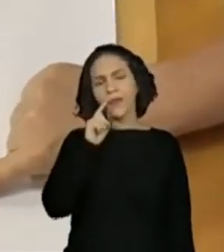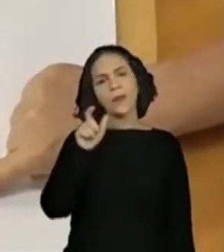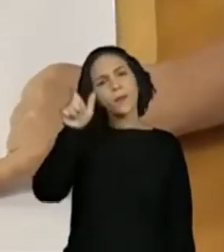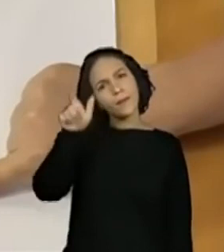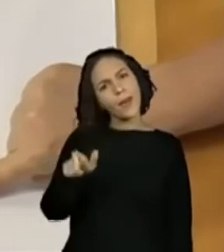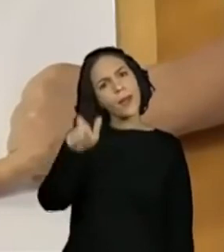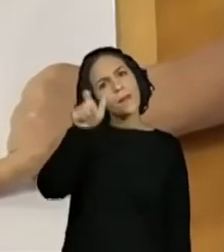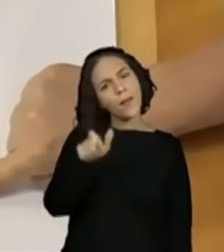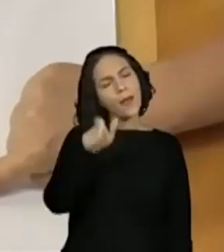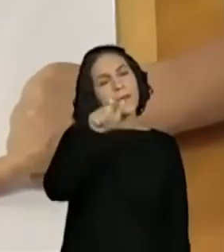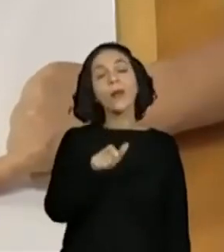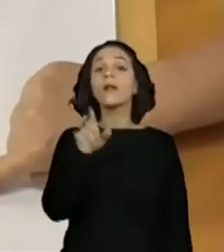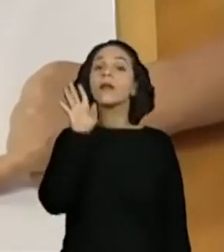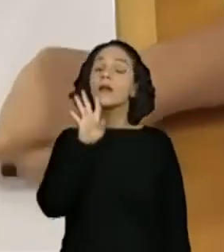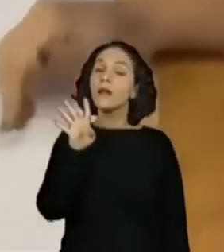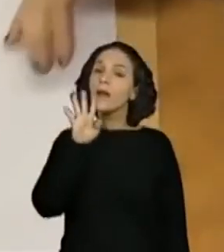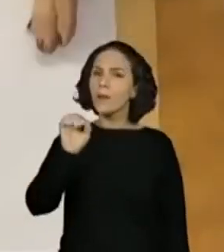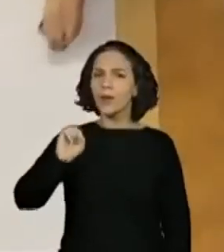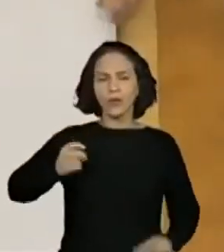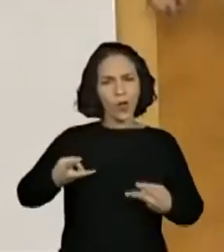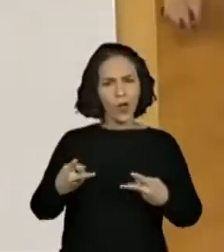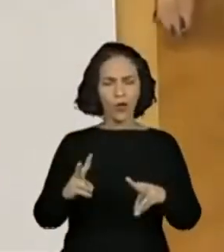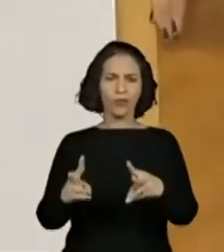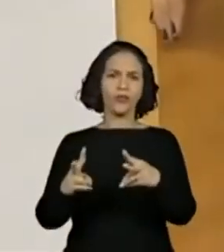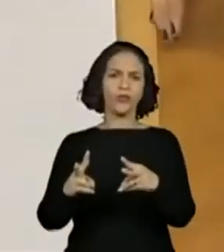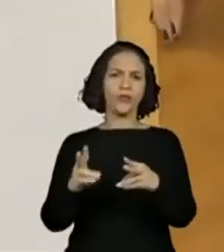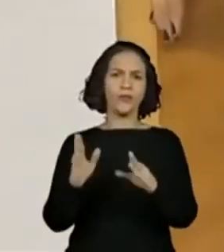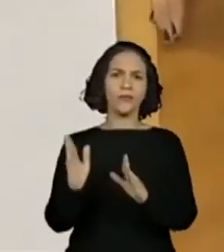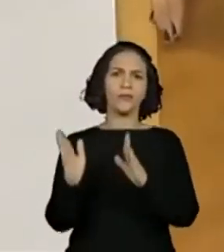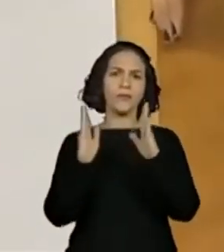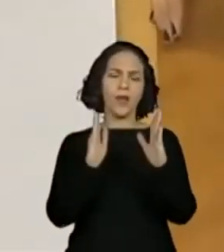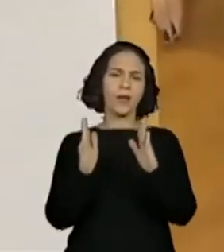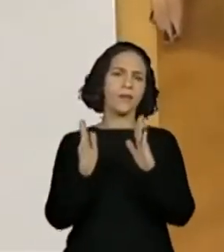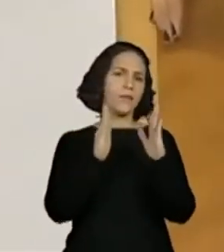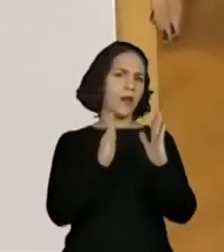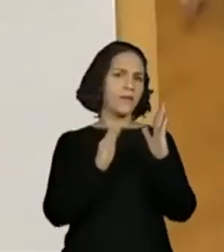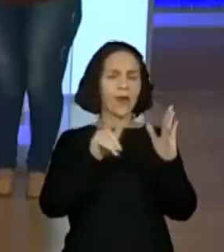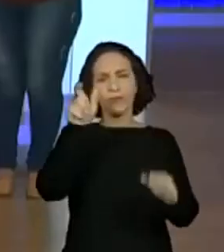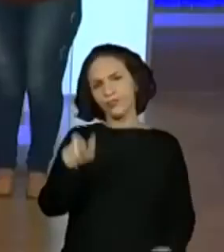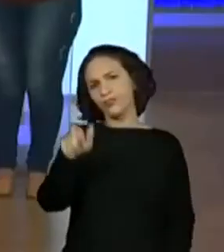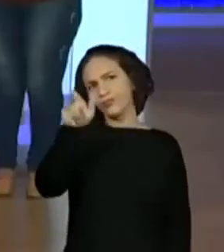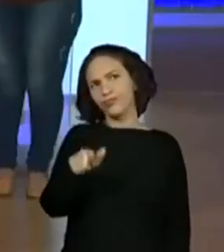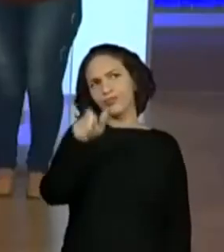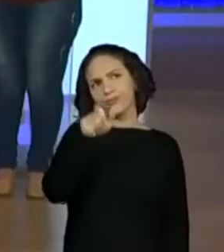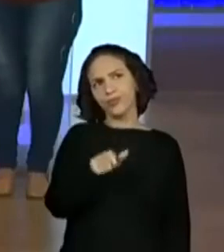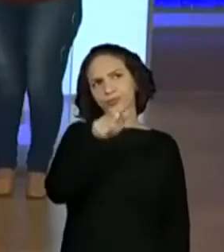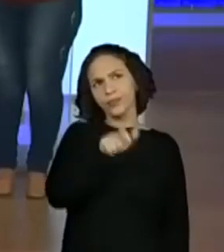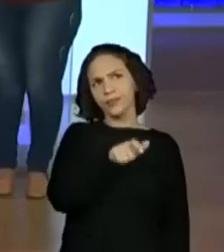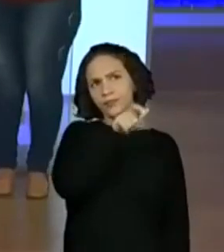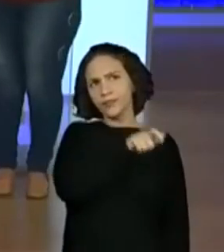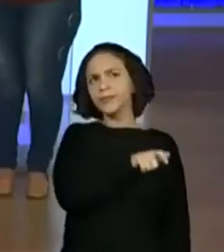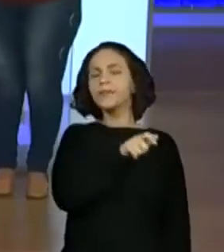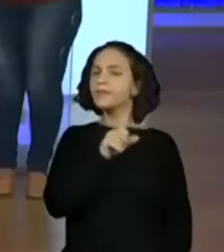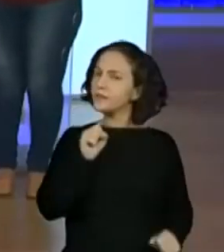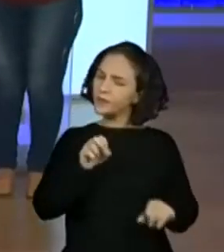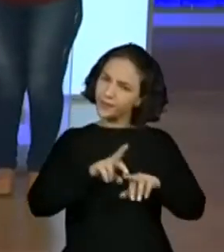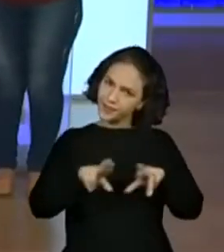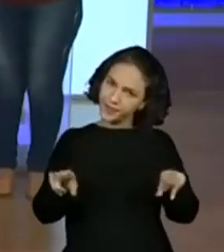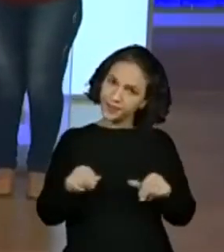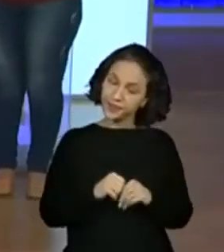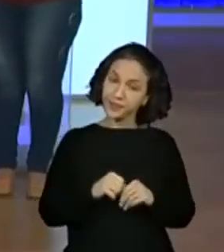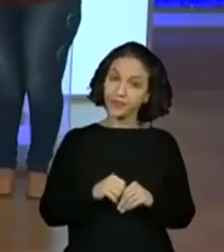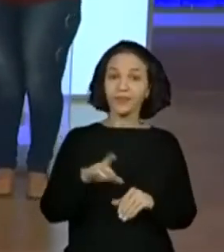muito legal, professores. A gente pode até continuar colocando aqui. Sim, a quinta coluna, né? A sexta, a sétima e assim vai indo, tá? Lembrando